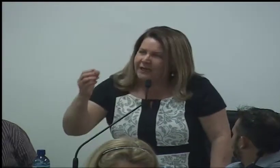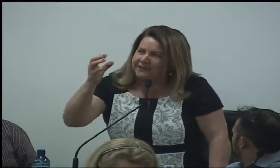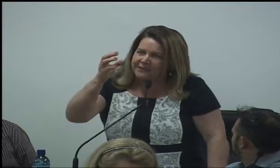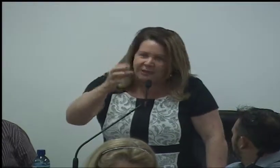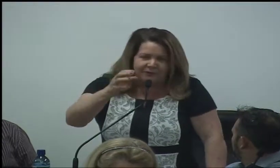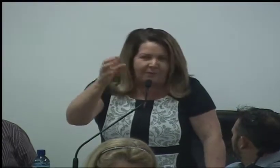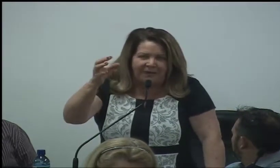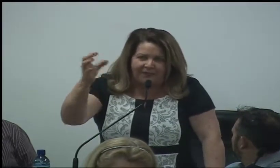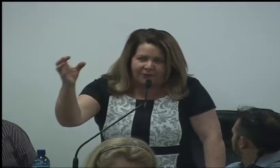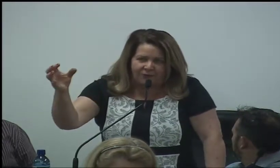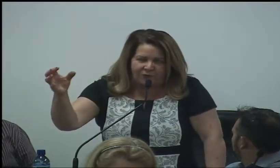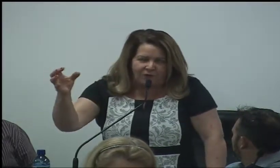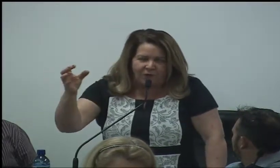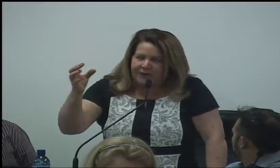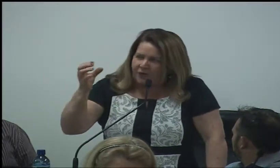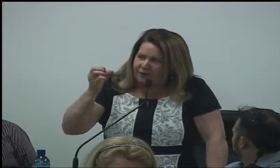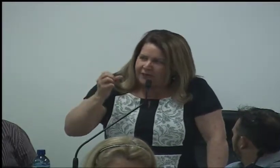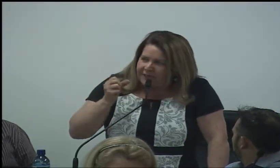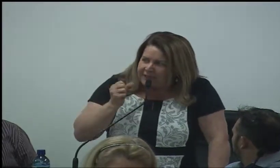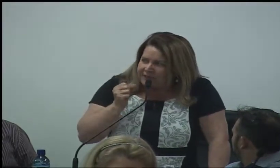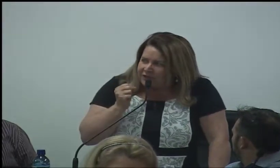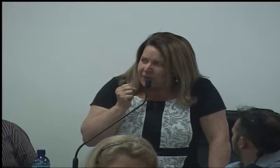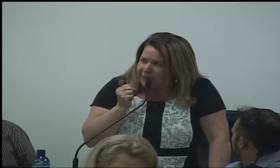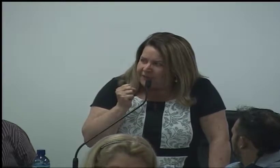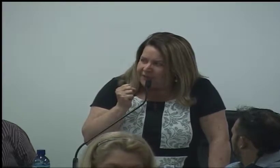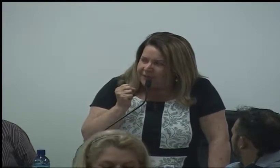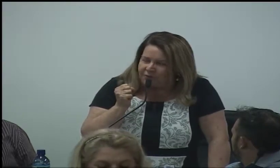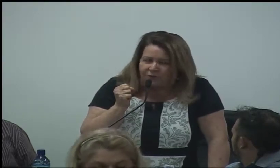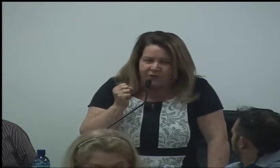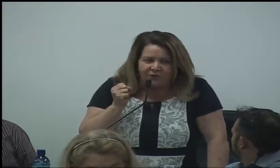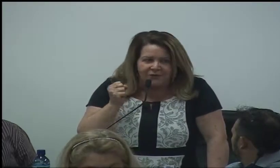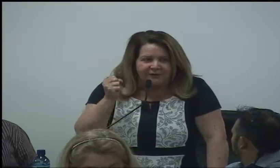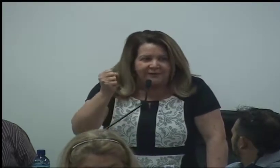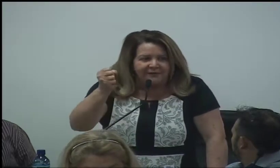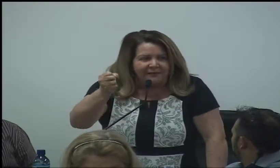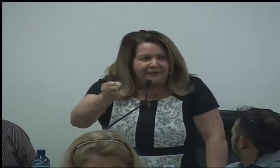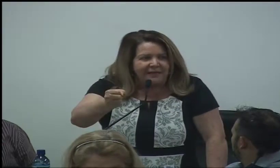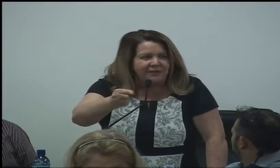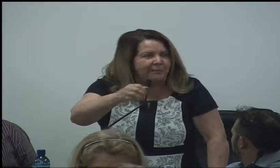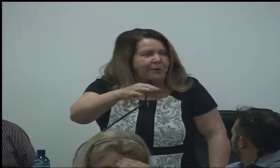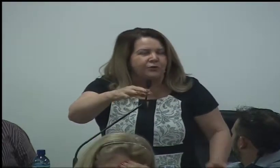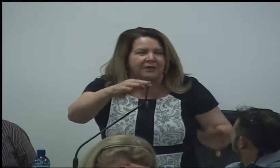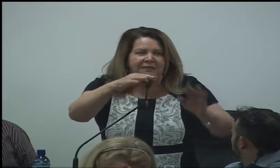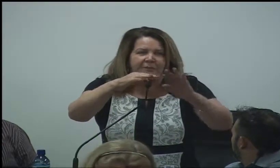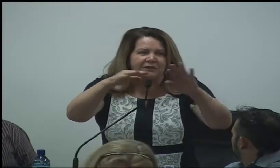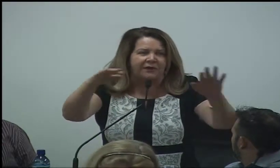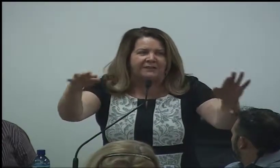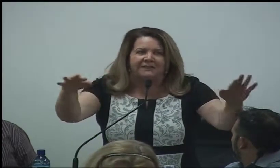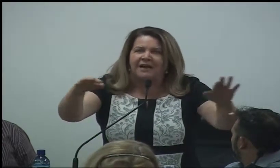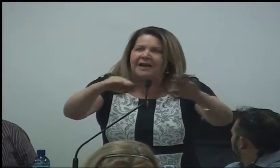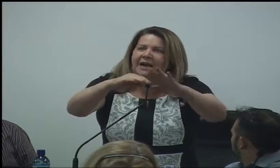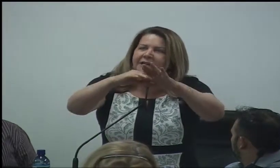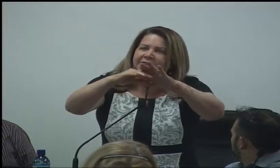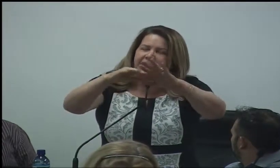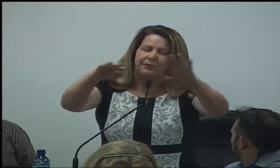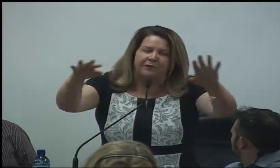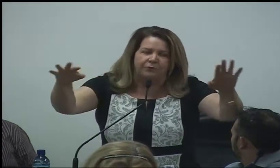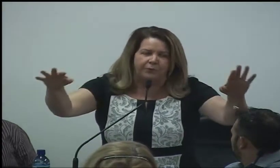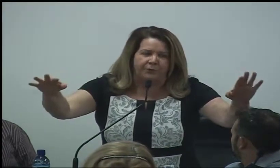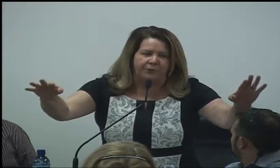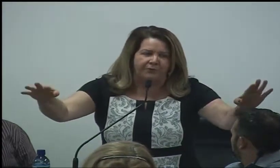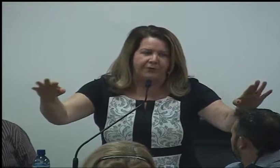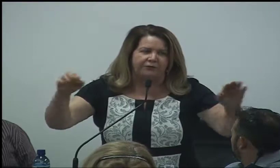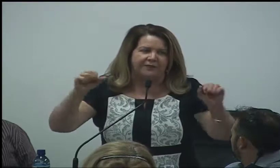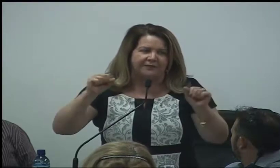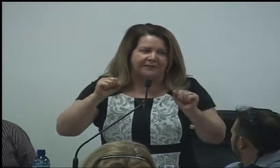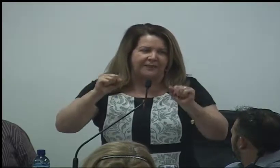nisso, já estão trabalhando. Para quando a crise estiver passando, ele está já pronto, já sabe onde vai se instalar, já sabe o que